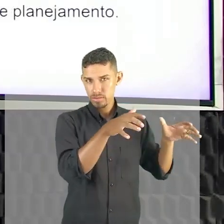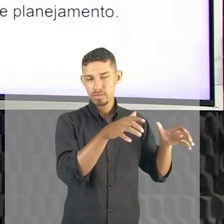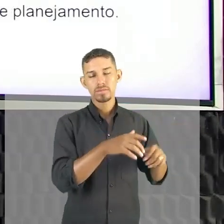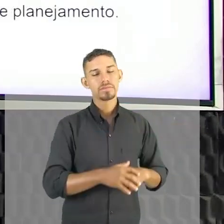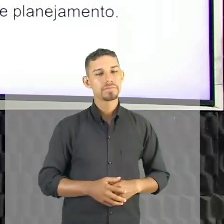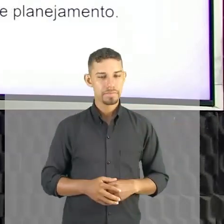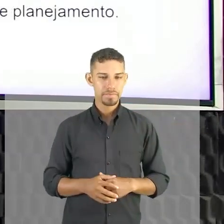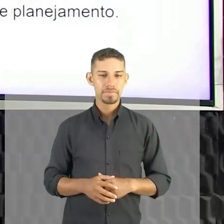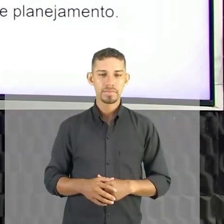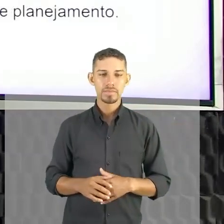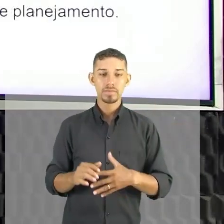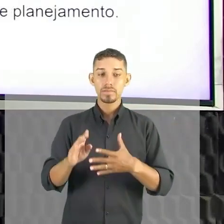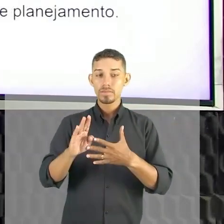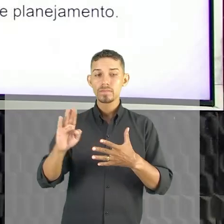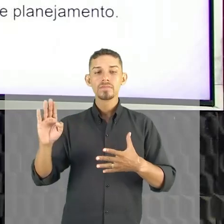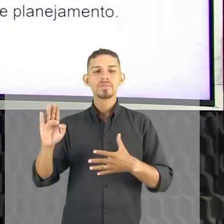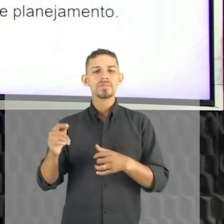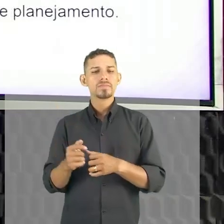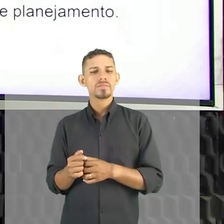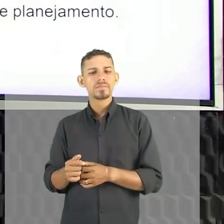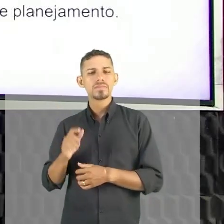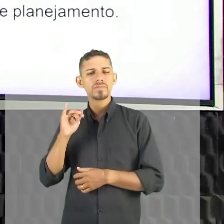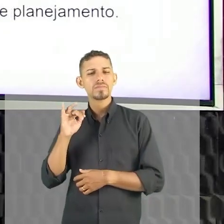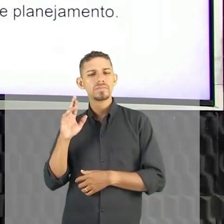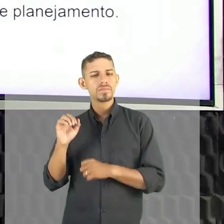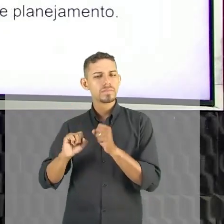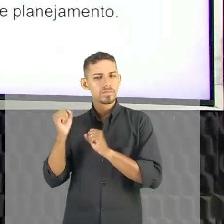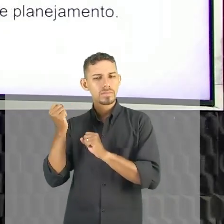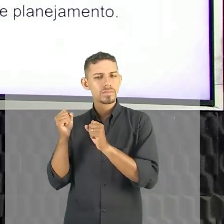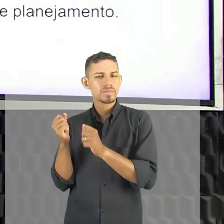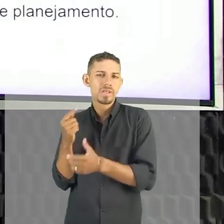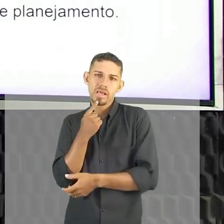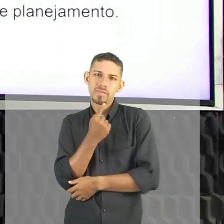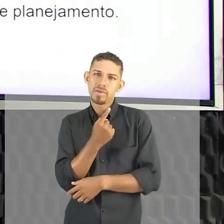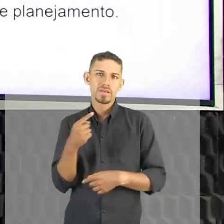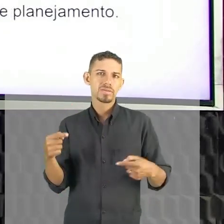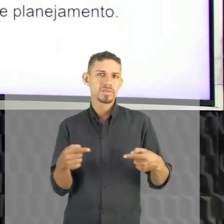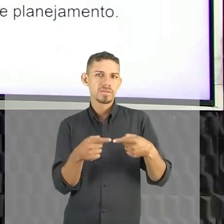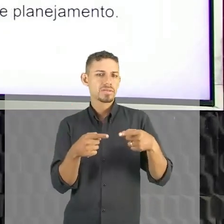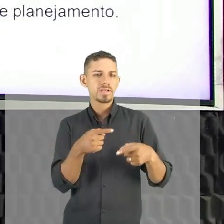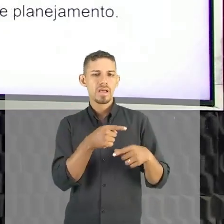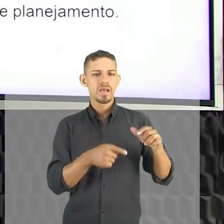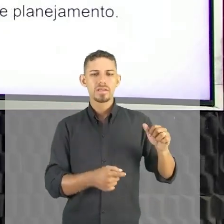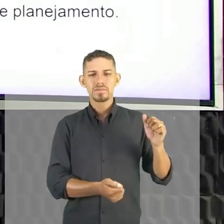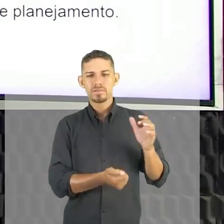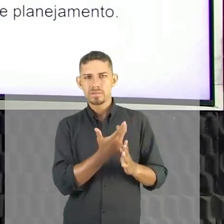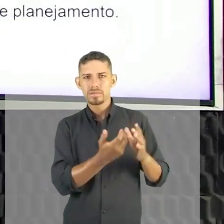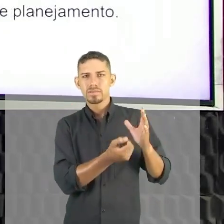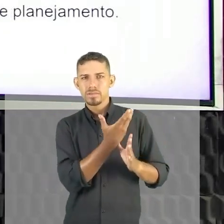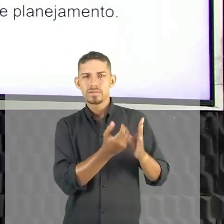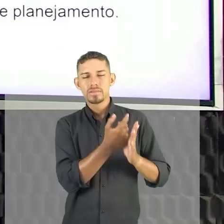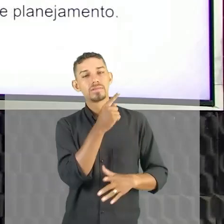Fordismo. Incremento da fabricação em massa. Bom, está muito próximo à questão A. Vou fabricar.